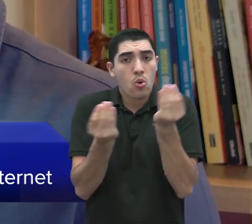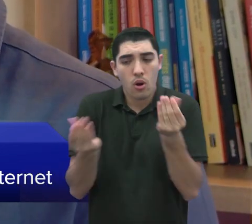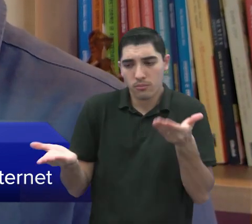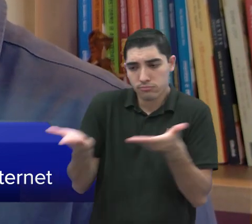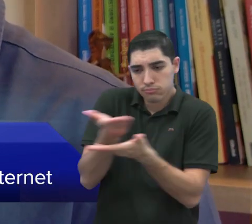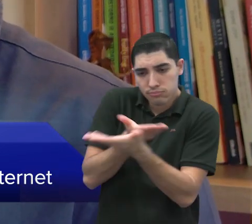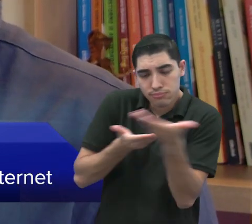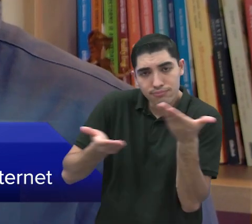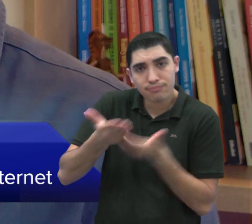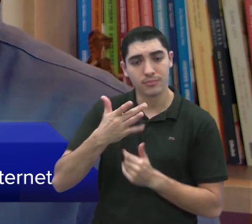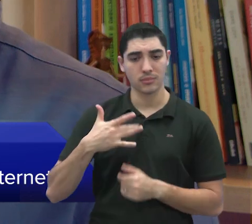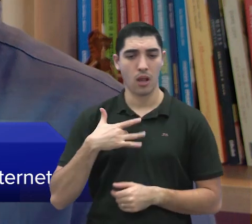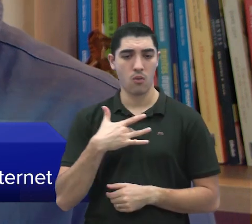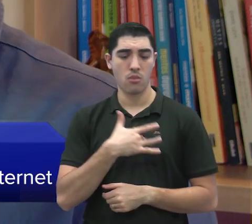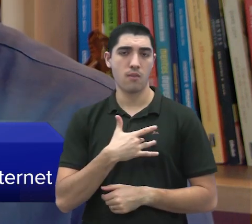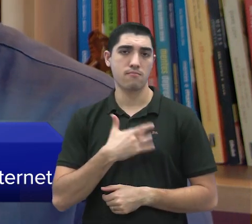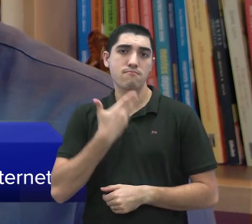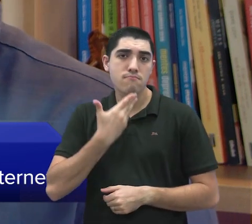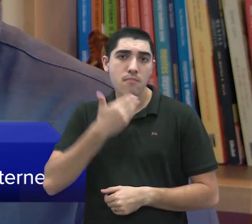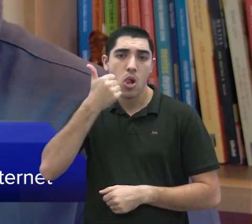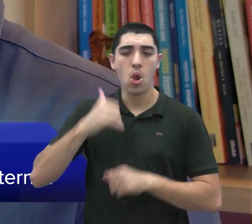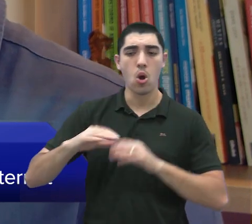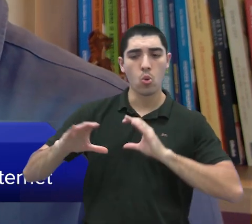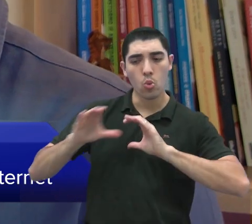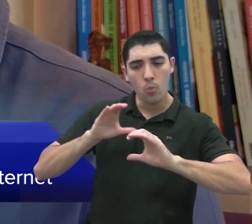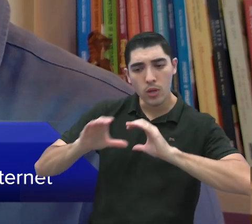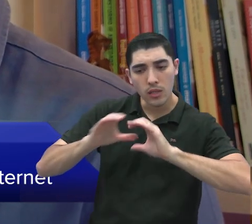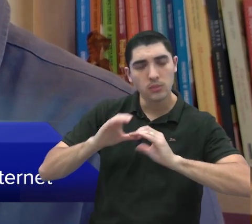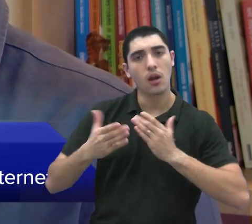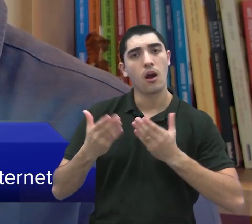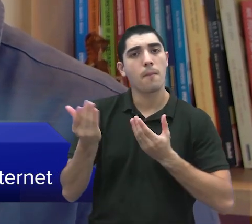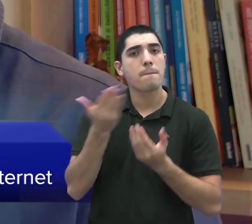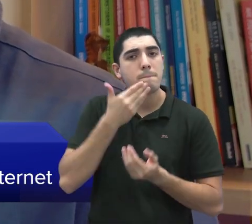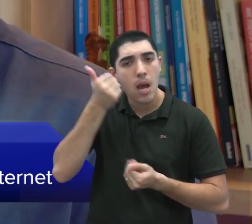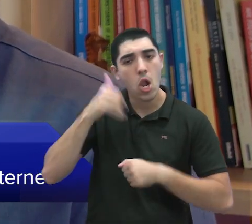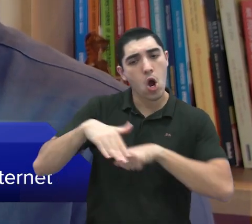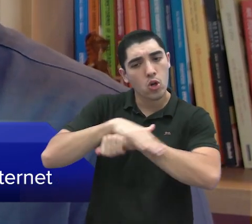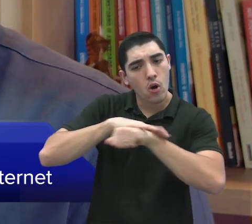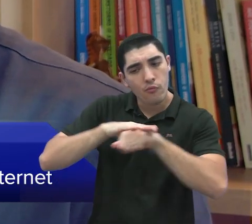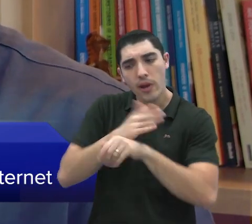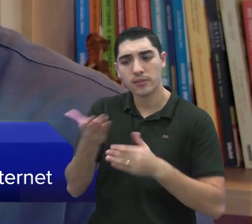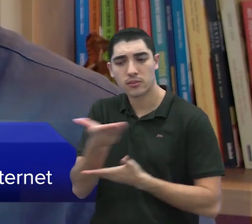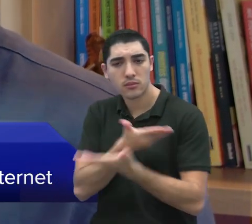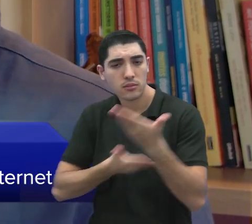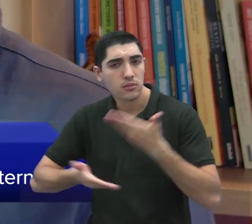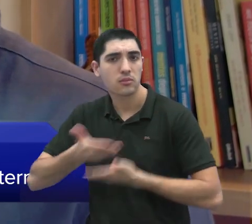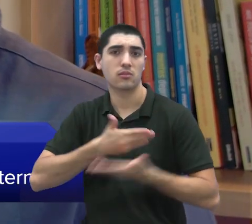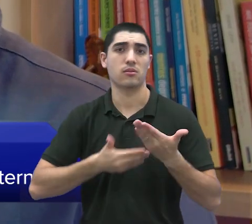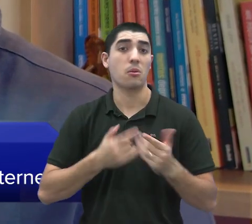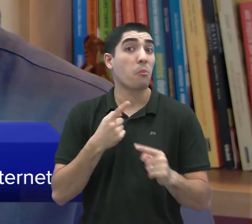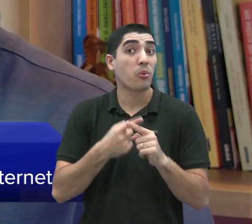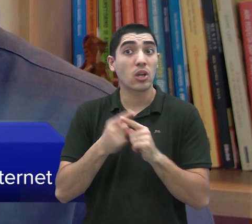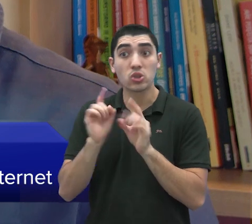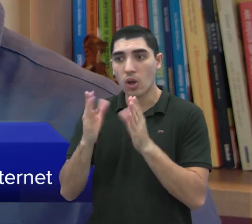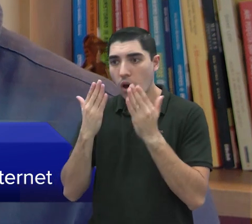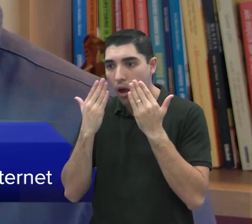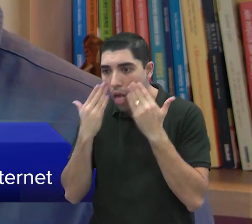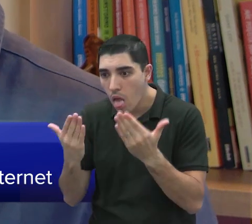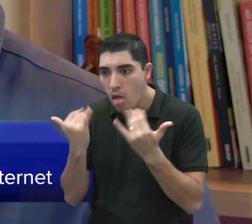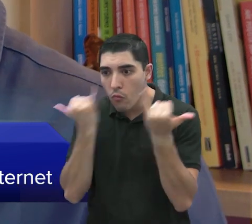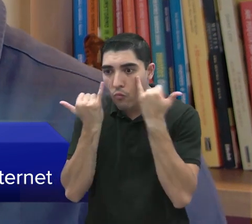refletir sobre como gerir de uma maneira saudável o próprio tempo com relação a